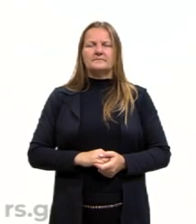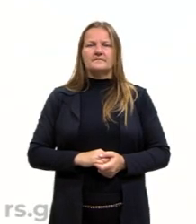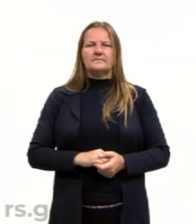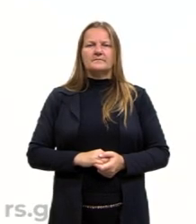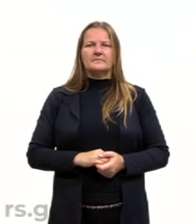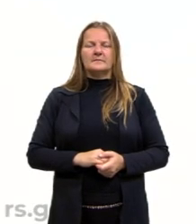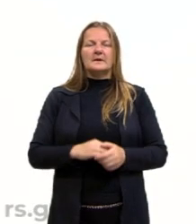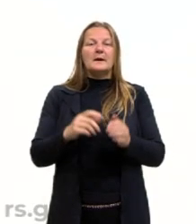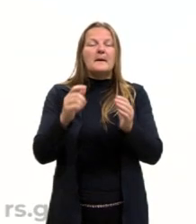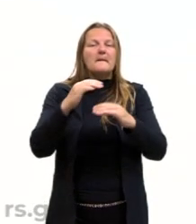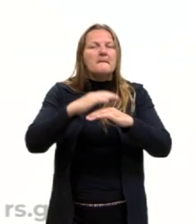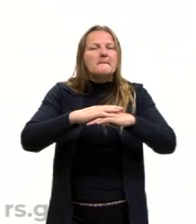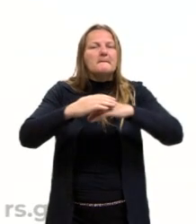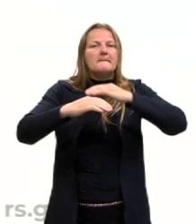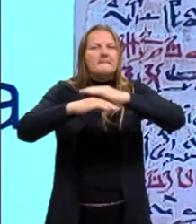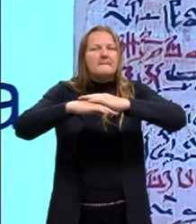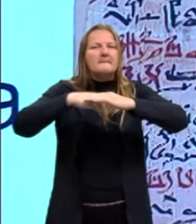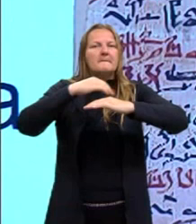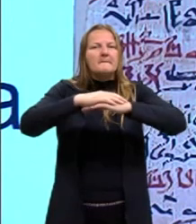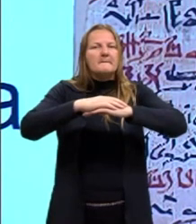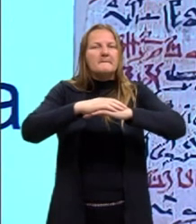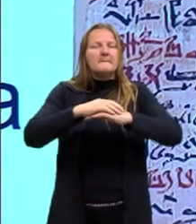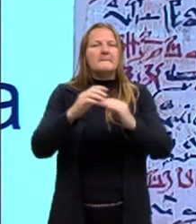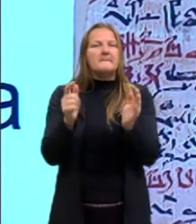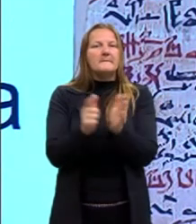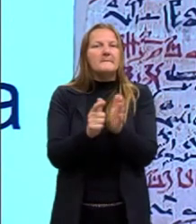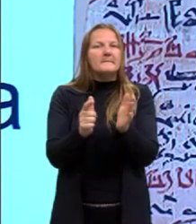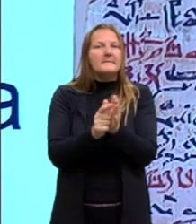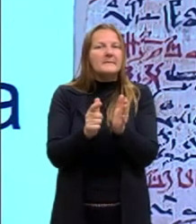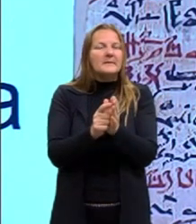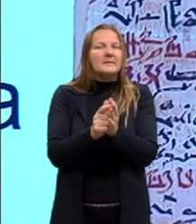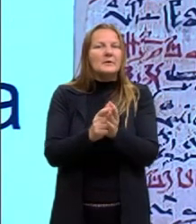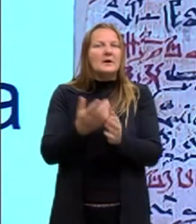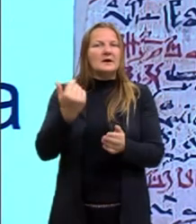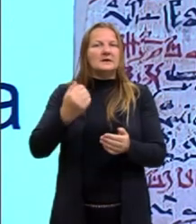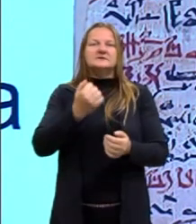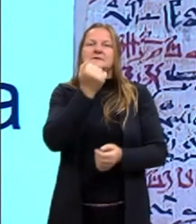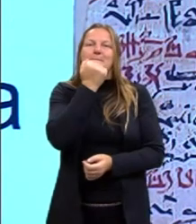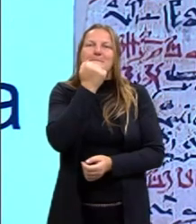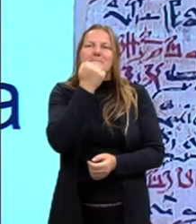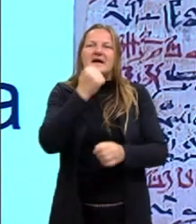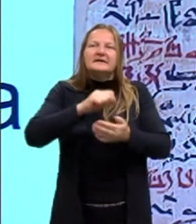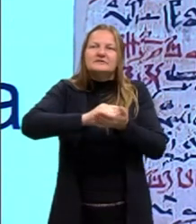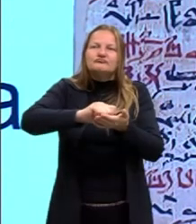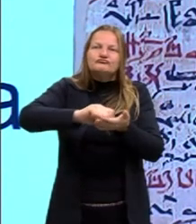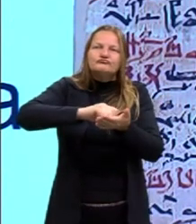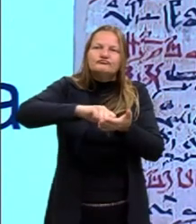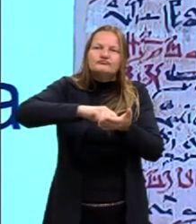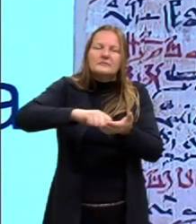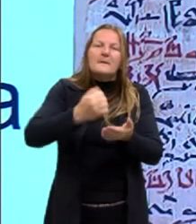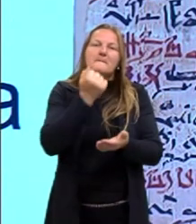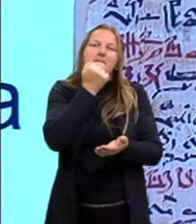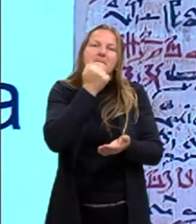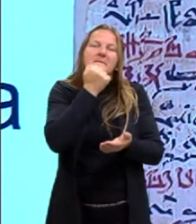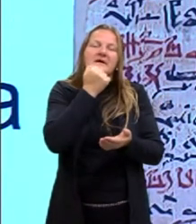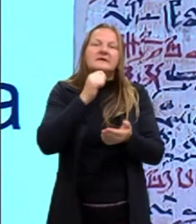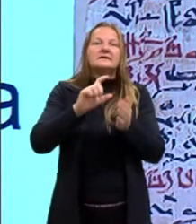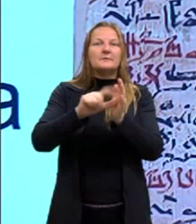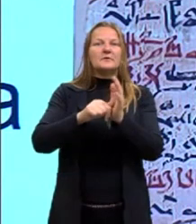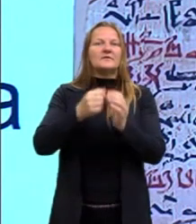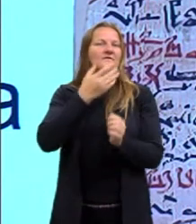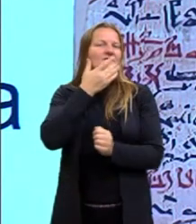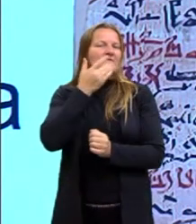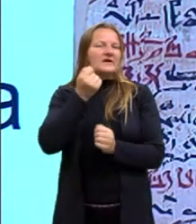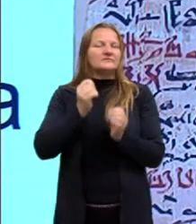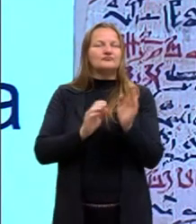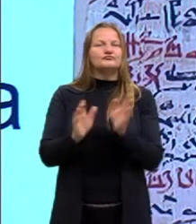de papel então a gente sai daquela escrita que antes era nas pedras para uma escrita que se tornava um pouco mais